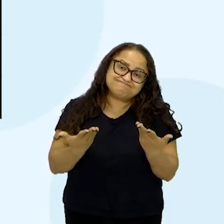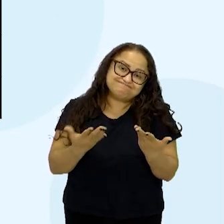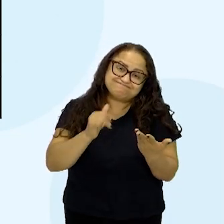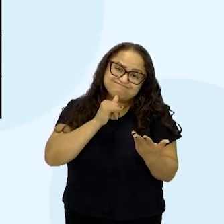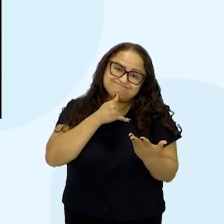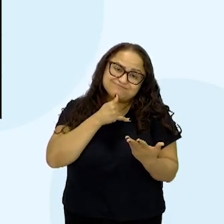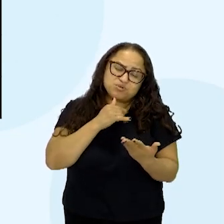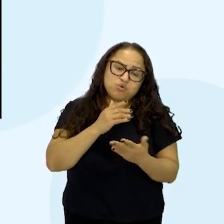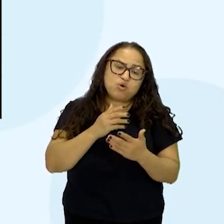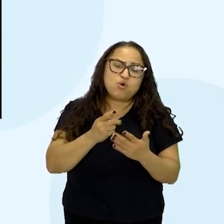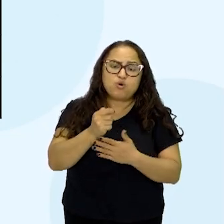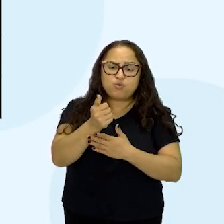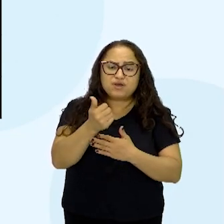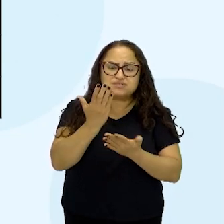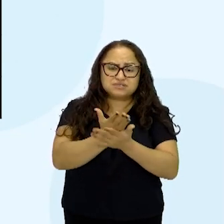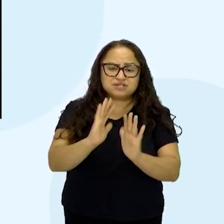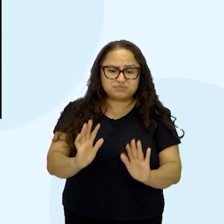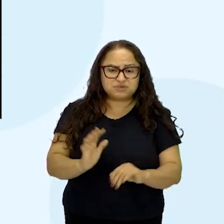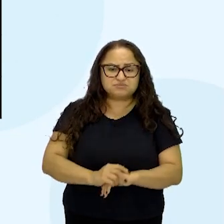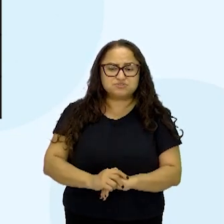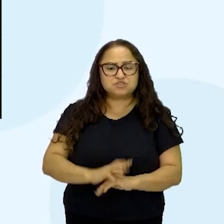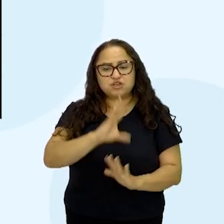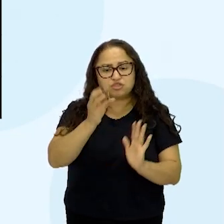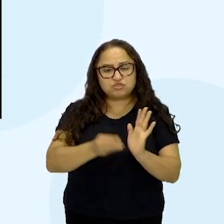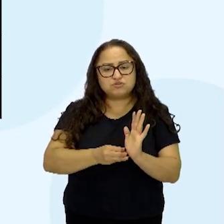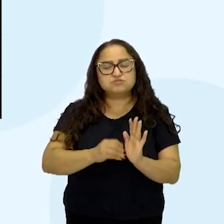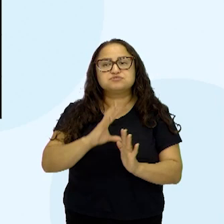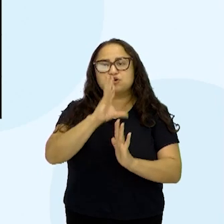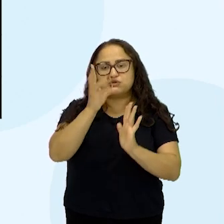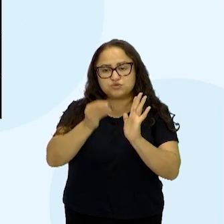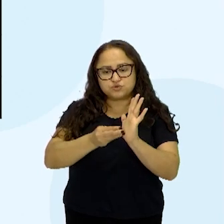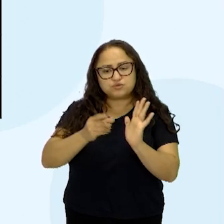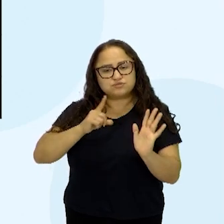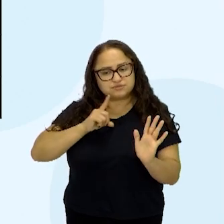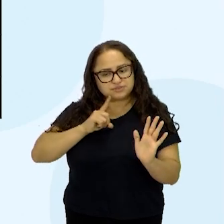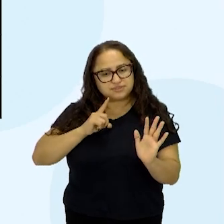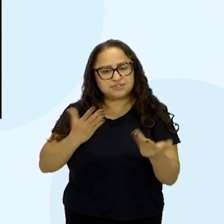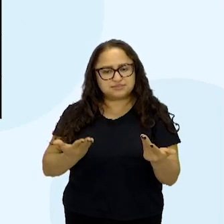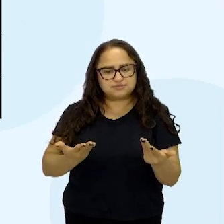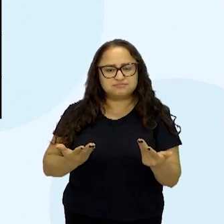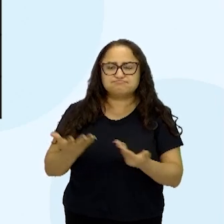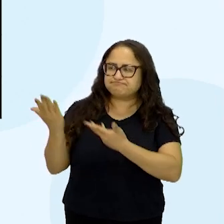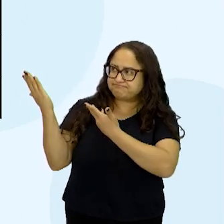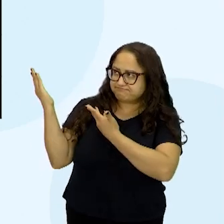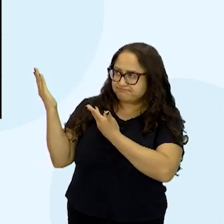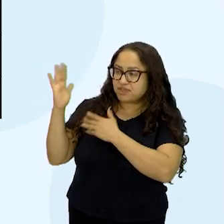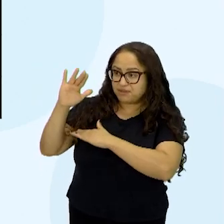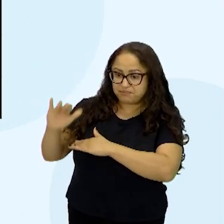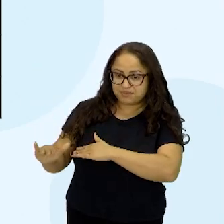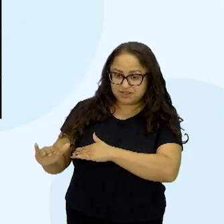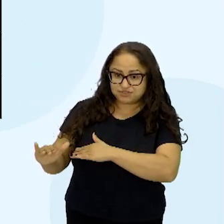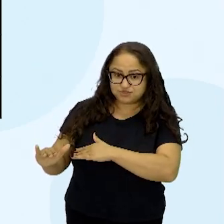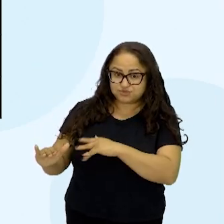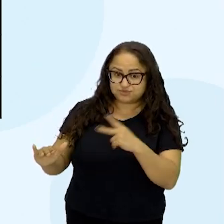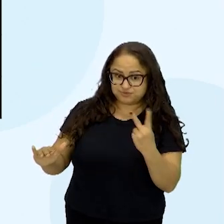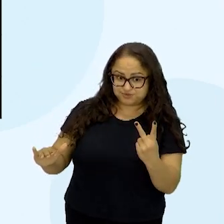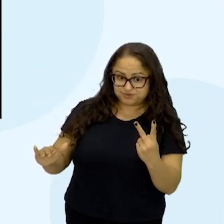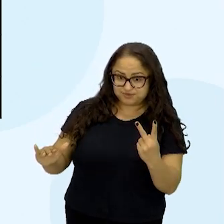acabando. Reproductive system, todos temos. Respiratory system, todos temos também. Short, aí, number 2.